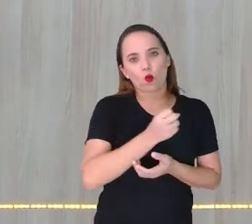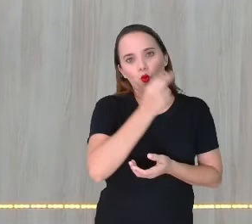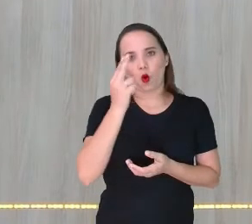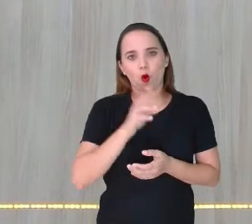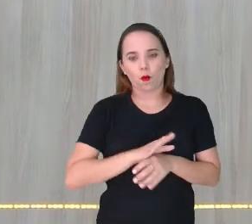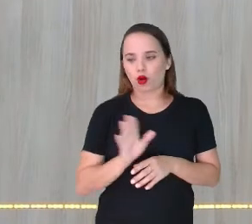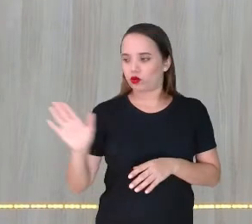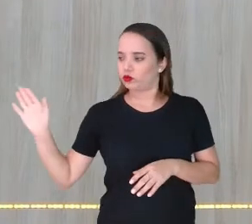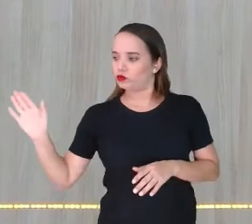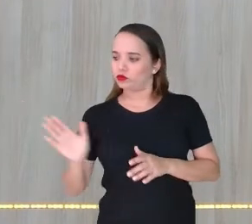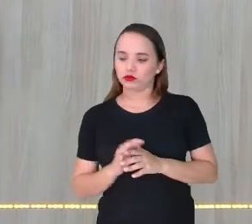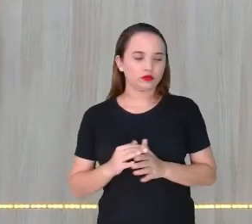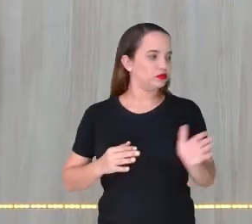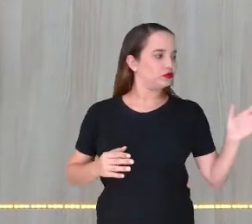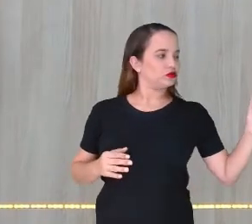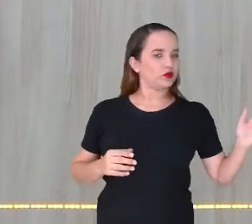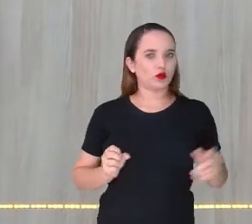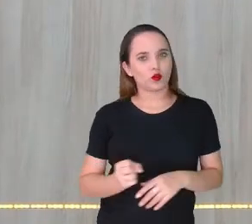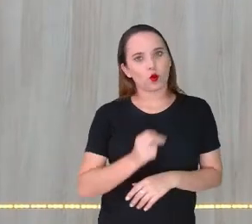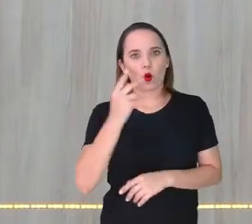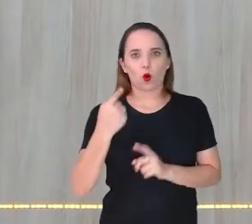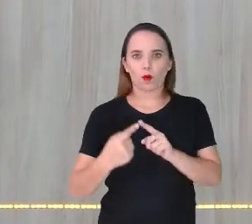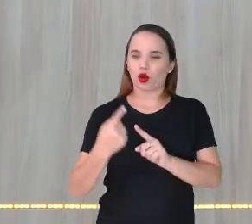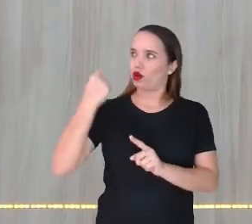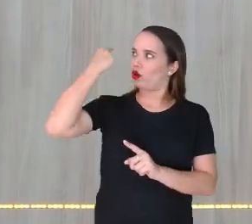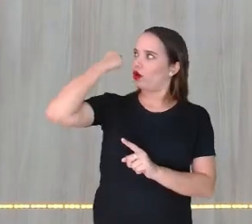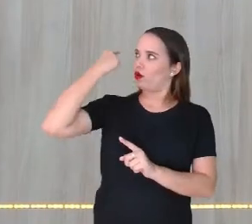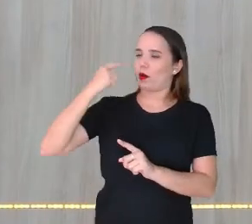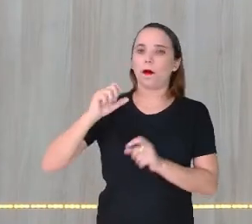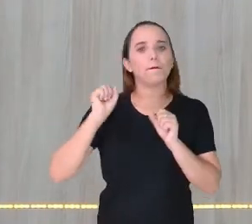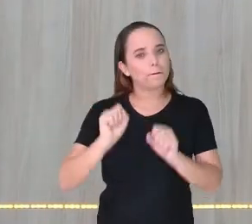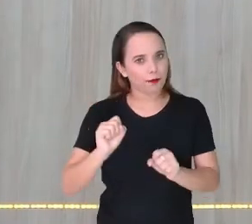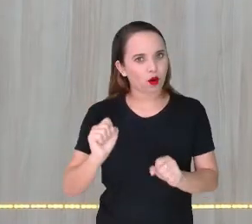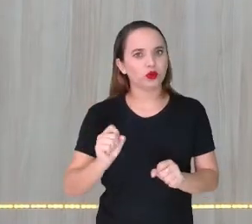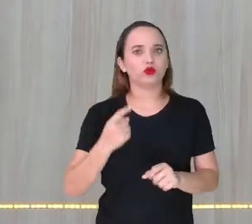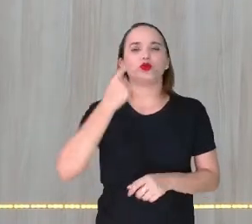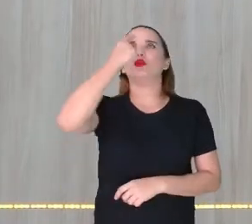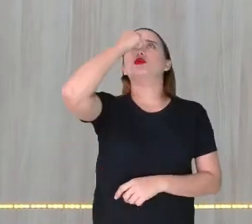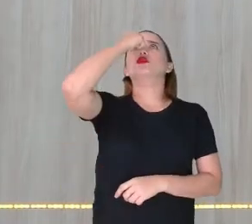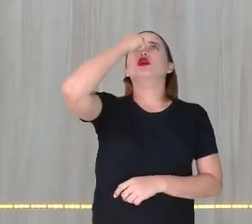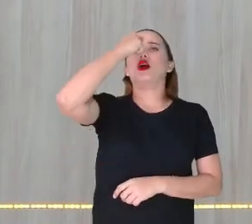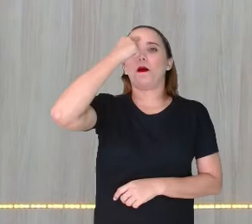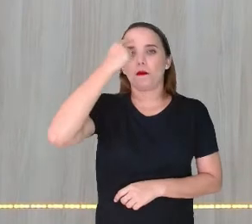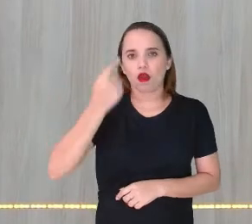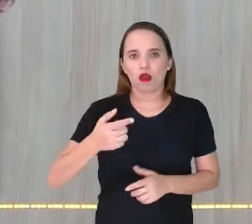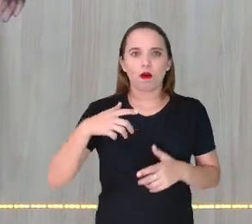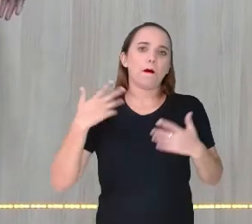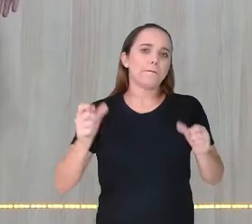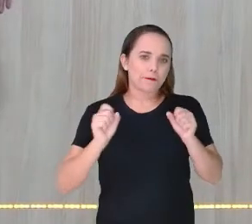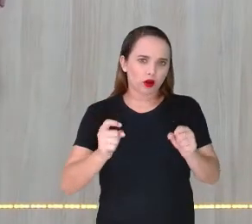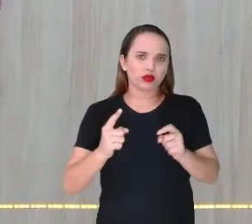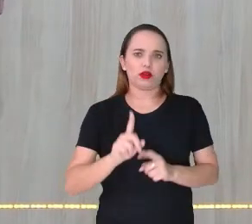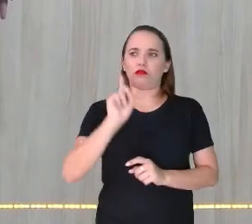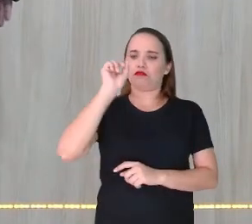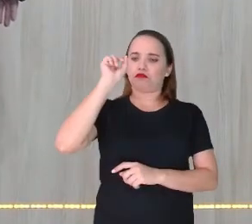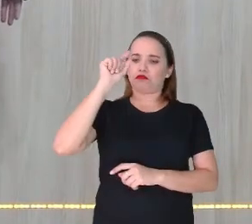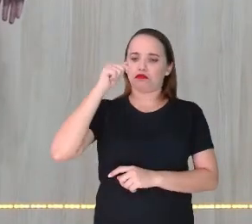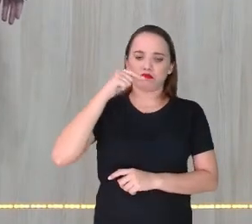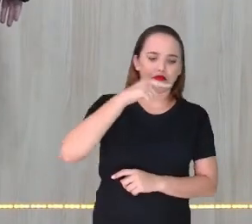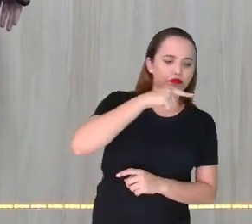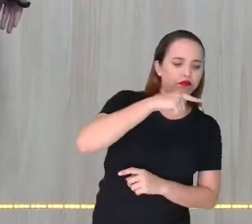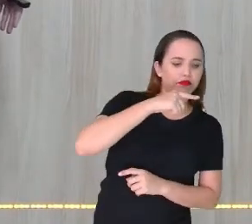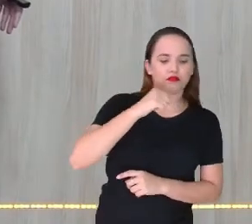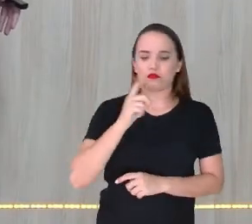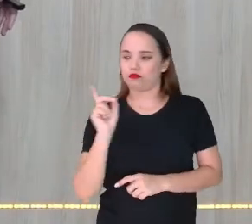lado, né? Ou para trás, eu posso buscar algo lá atrás, posso ir com a cabeça para trás, ou eu posso ir na